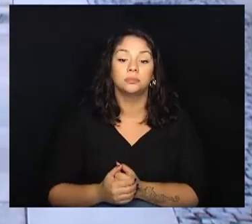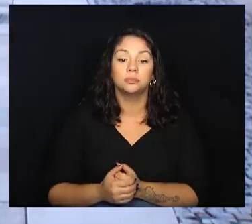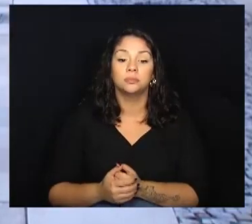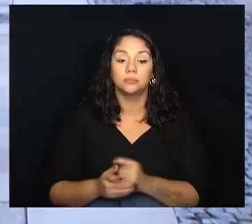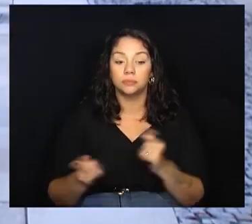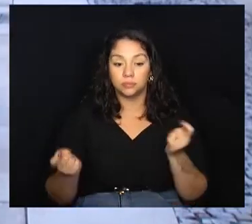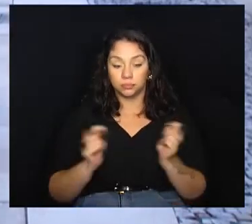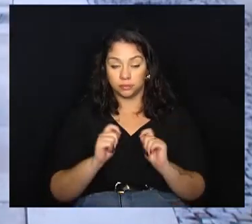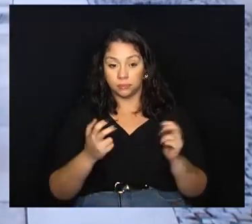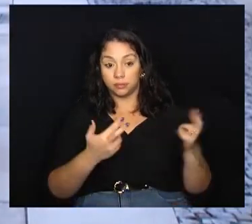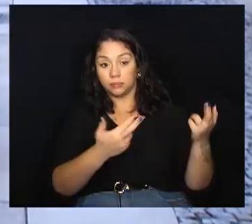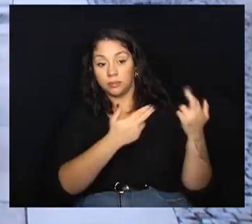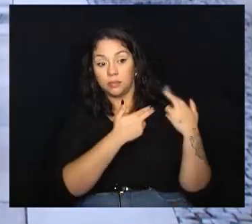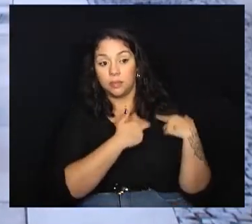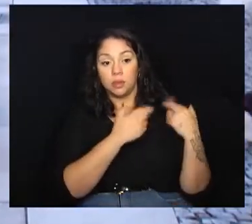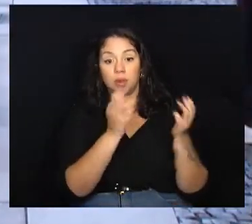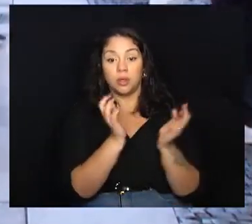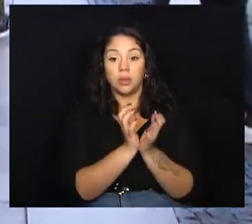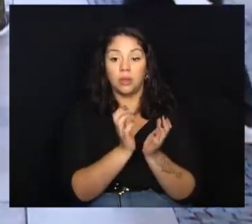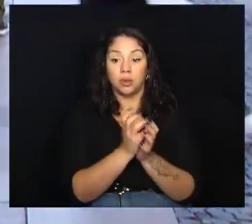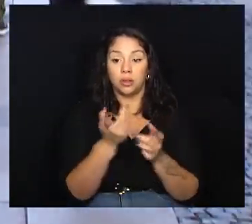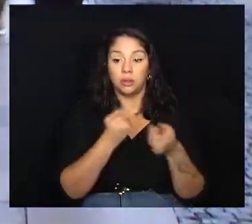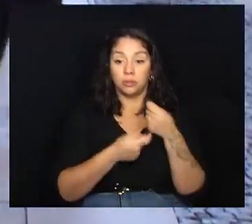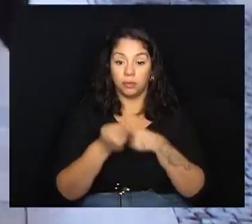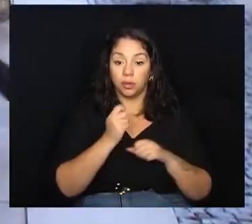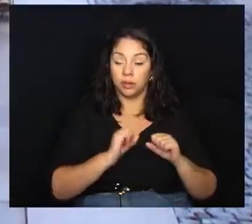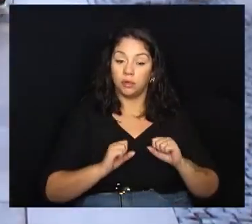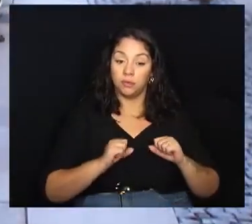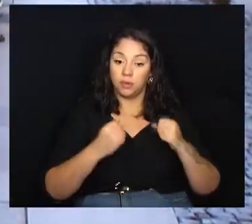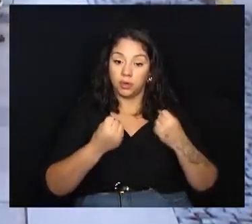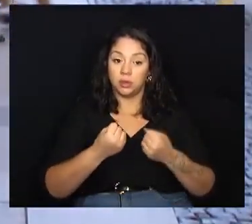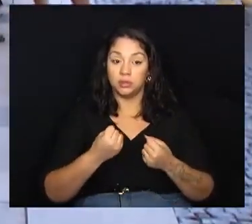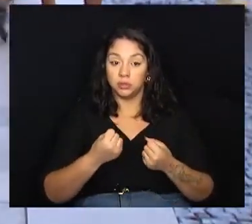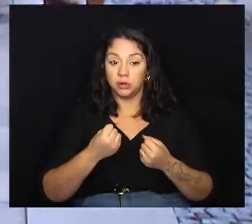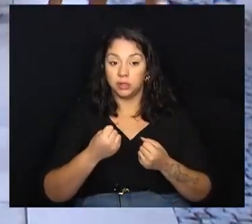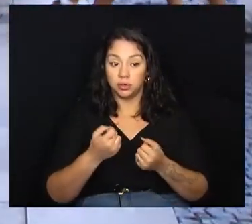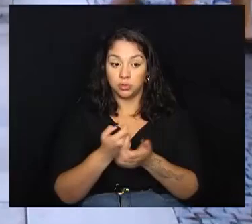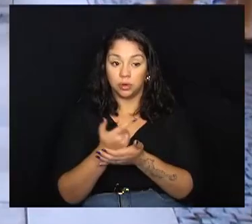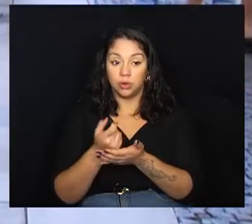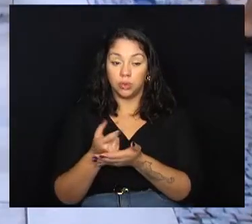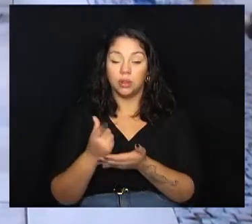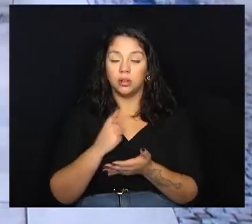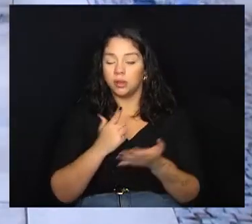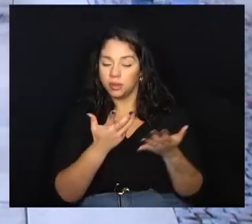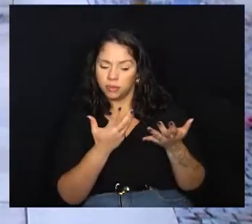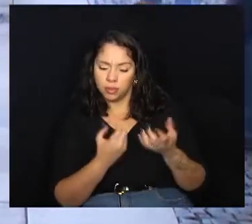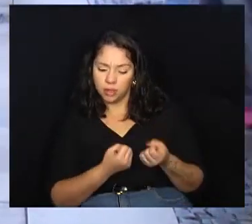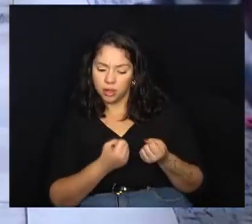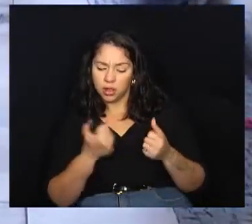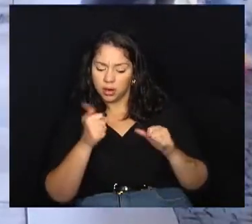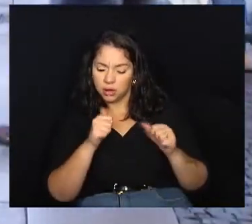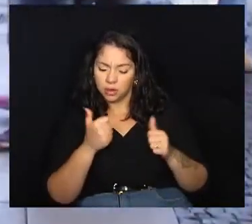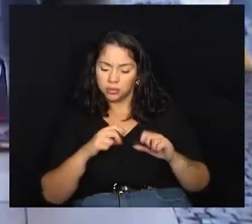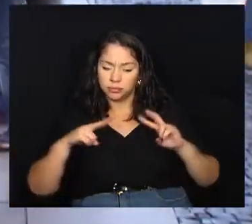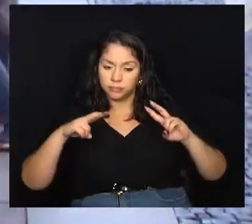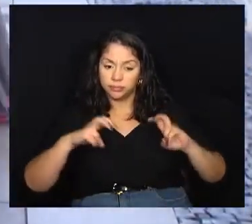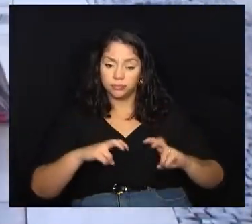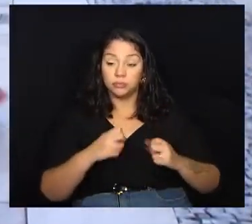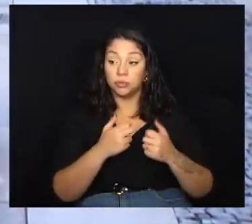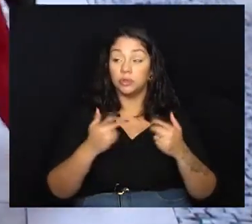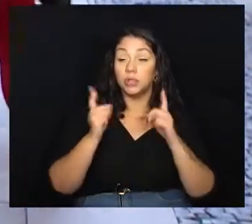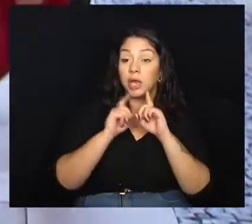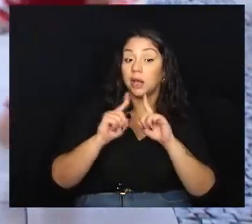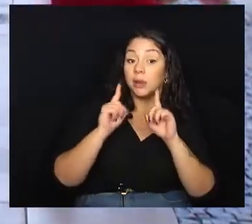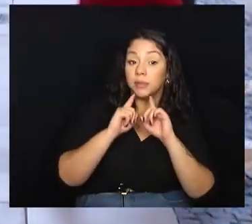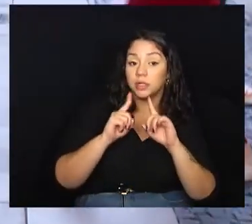Comissão de Economia e Defesa dos Direitos do Consumidor está receber, analisar e avaliar as reclamações, denúncias